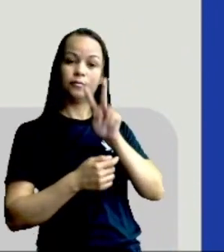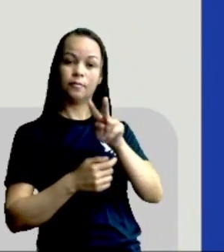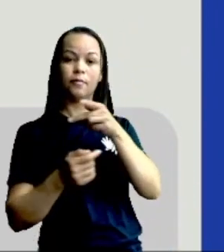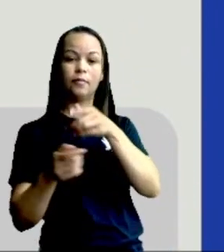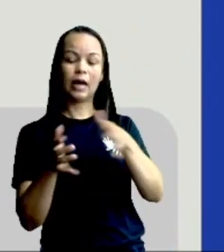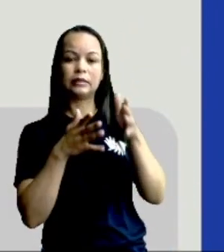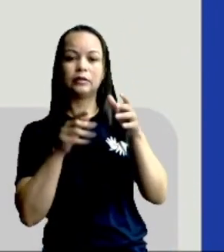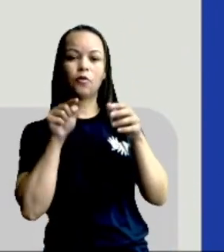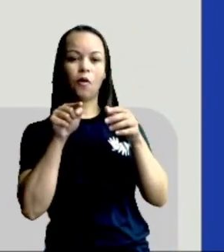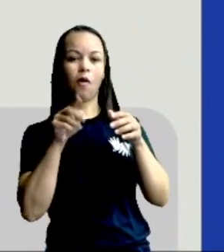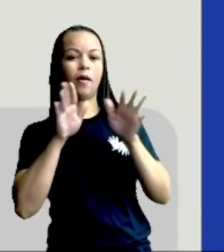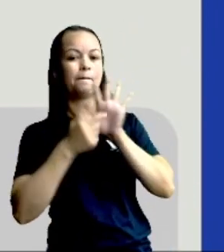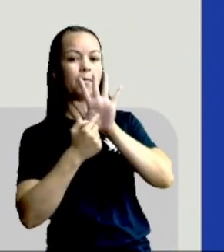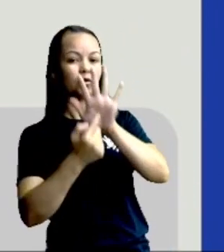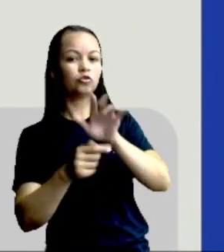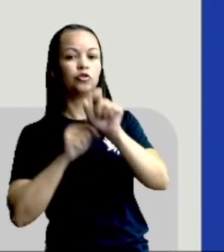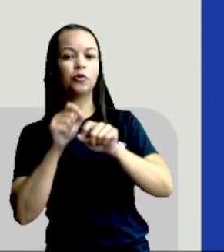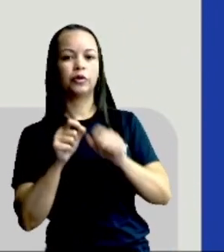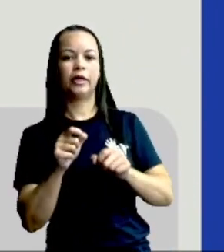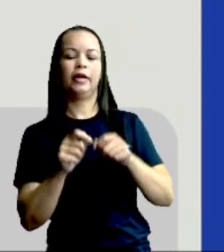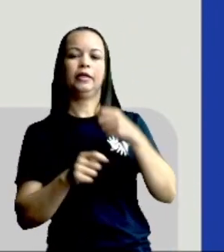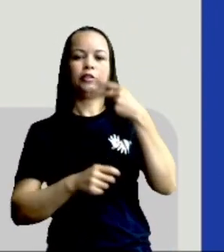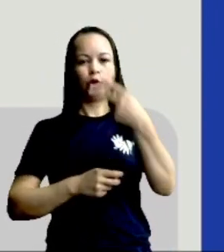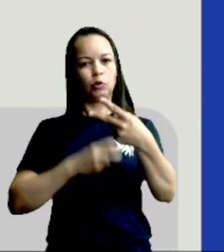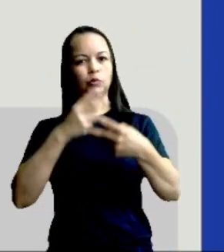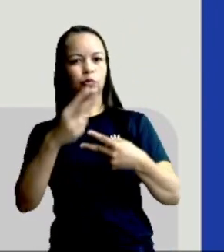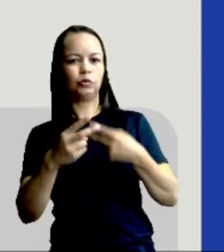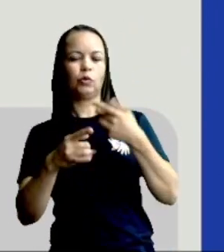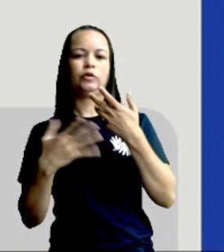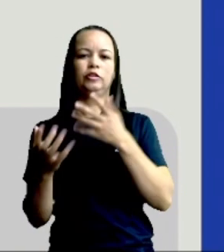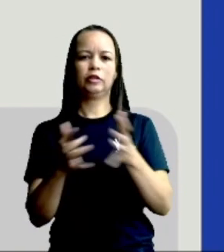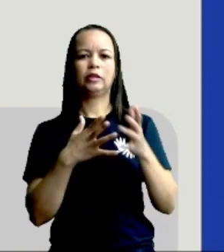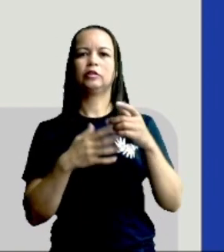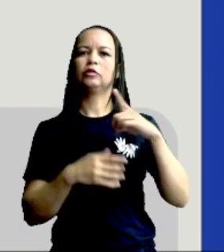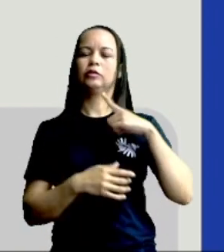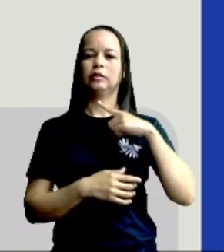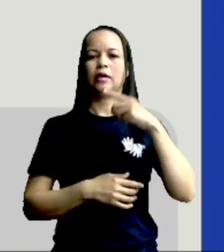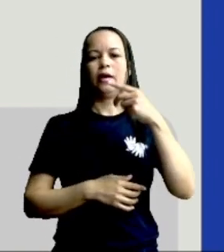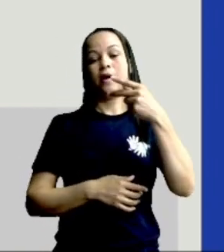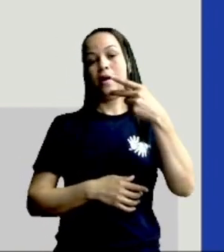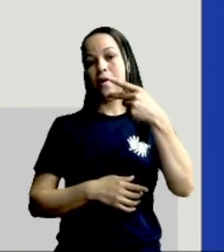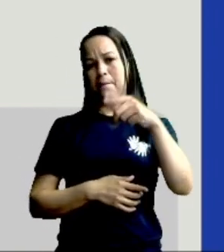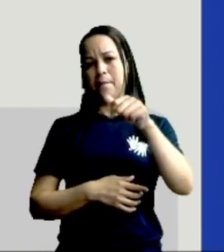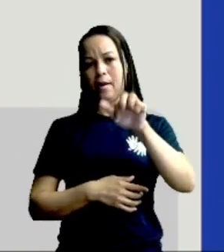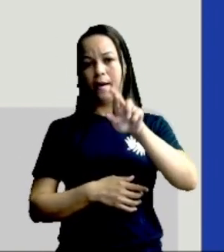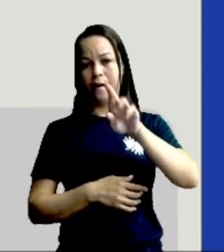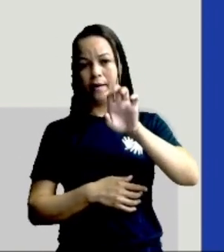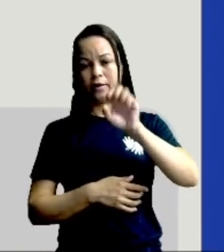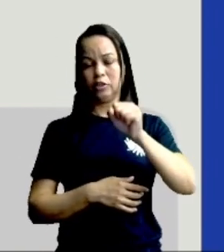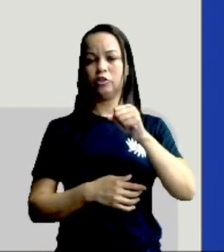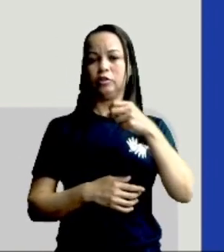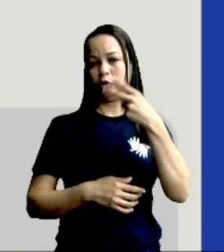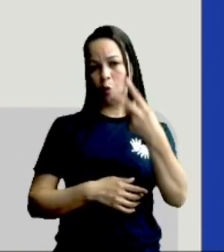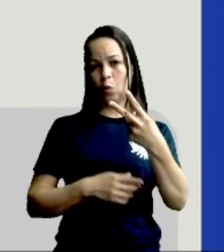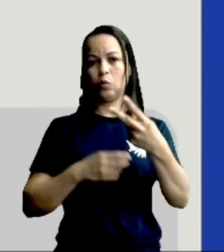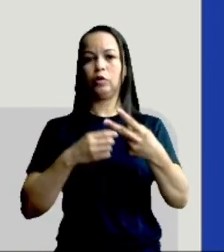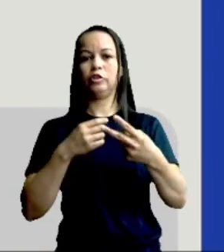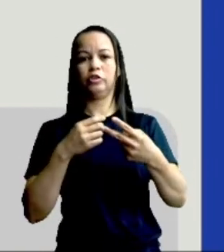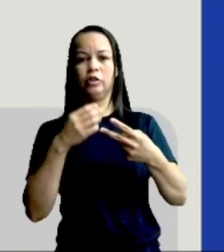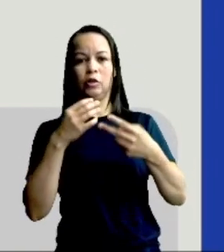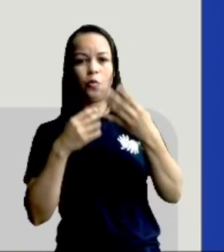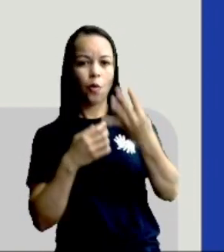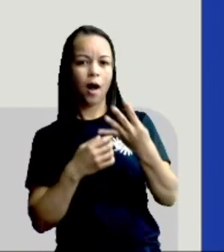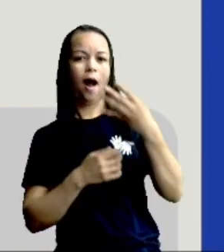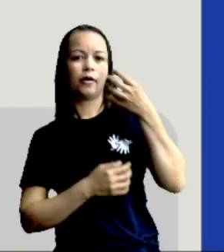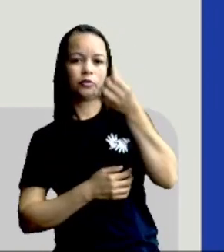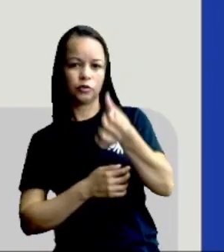números pares, né? De 2 em 2, porque foram os números pares. A gente sabe lá que dos números pares, 2 mais 2 vai dar 4, mais 2 vai dar 6, e aí vai seguindo os